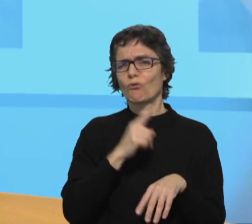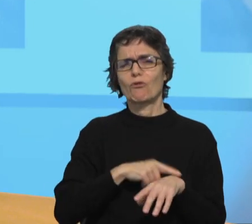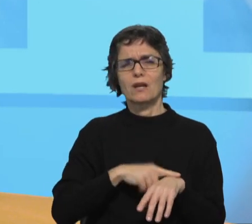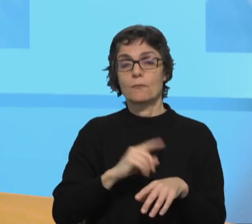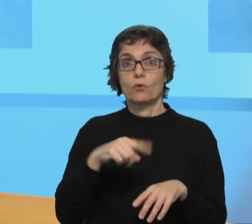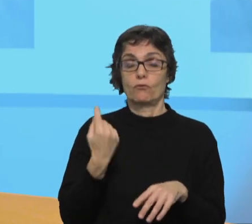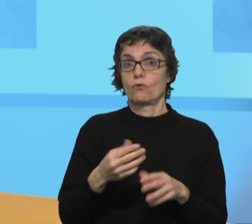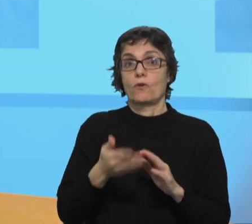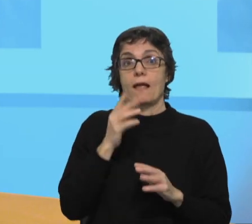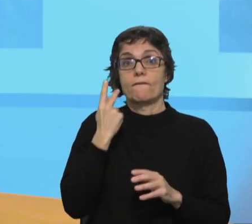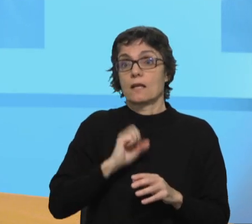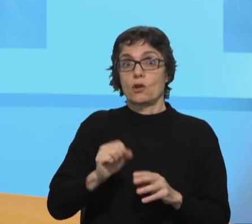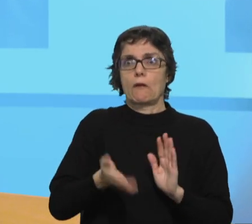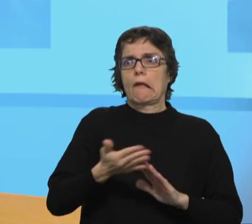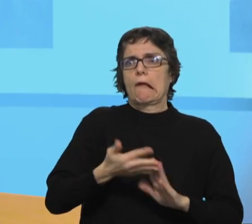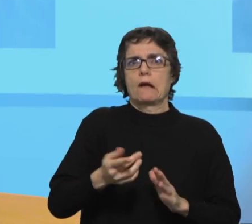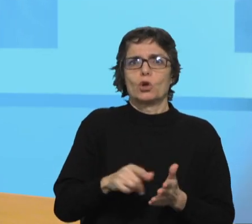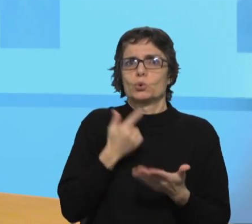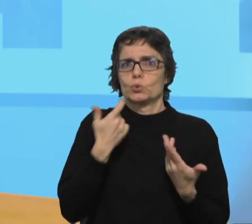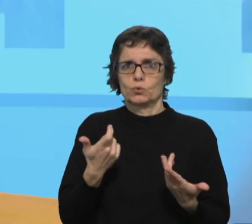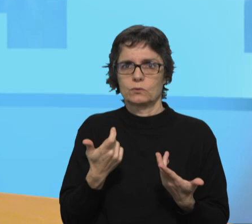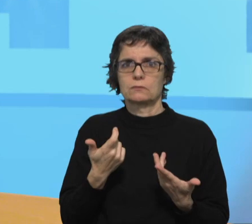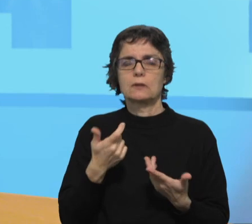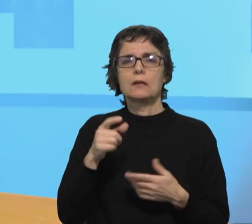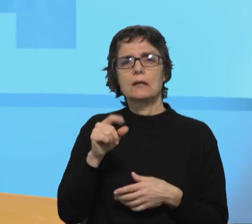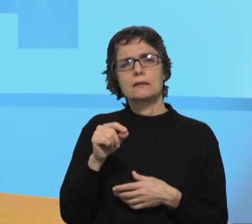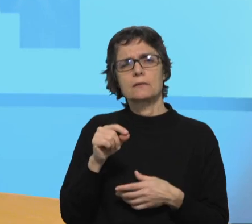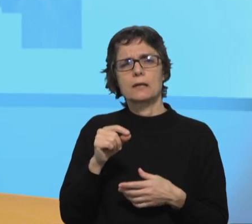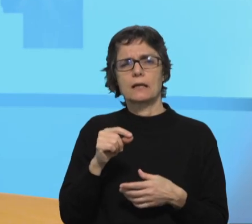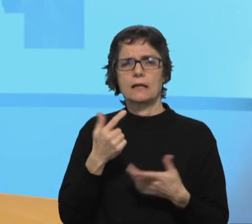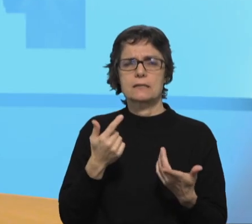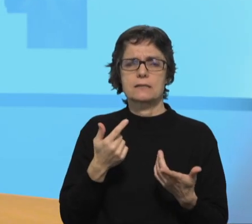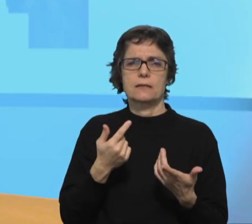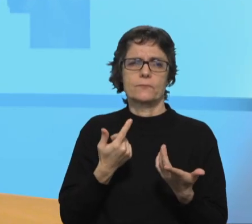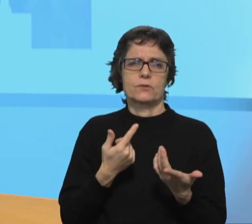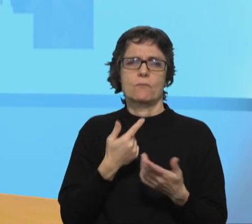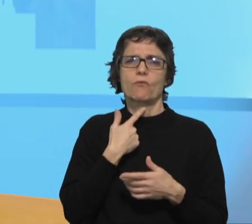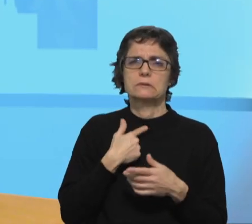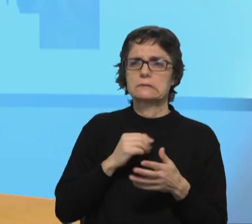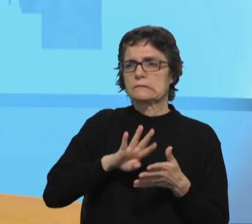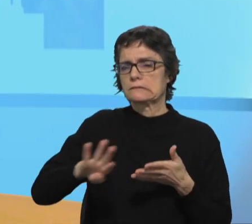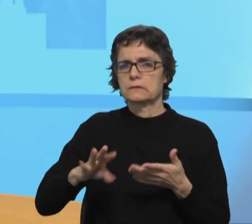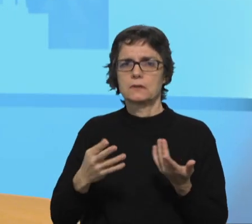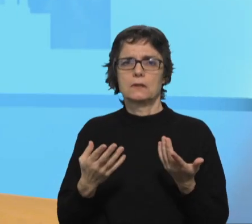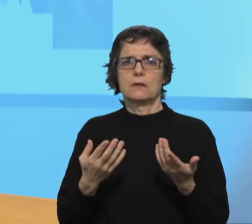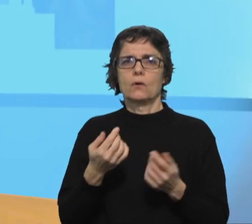mais aceleradas e depois esta atitude de convivência com o jejum, com o abdicar de determinadas coisas, com